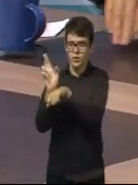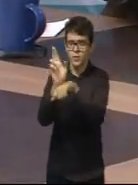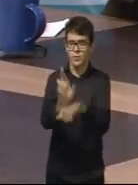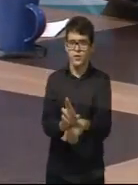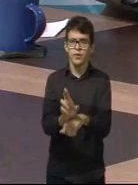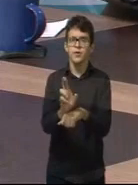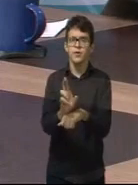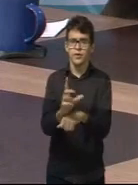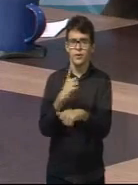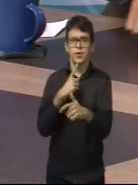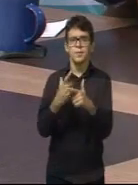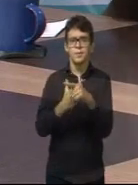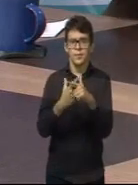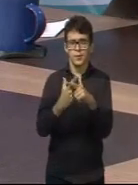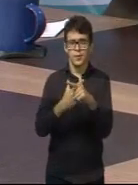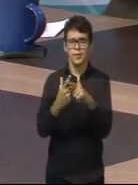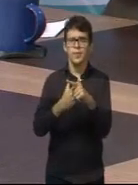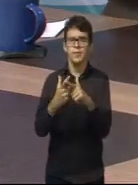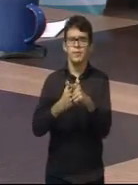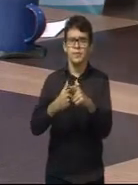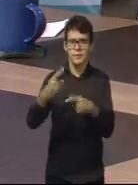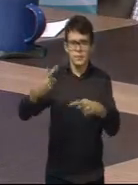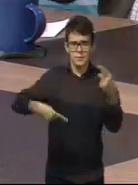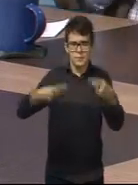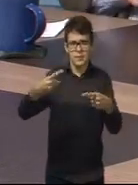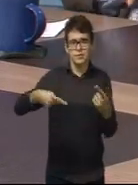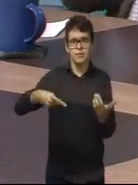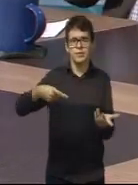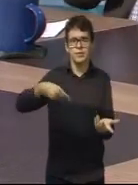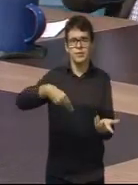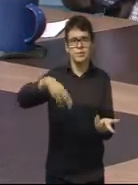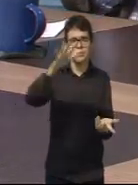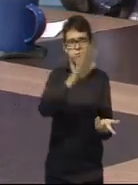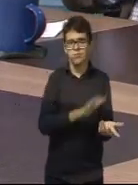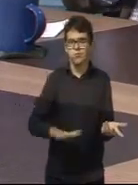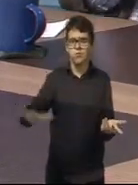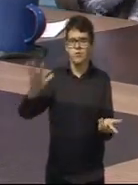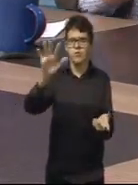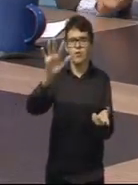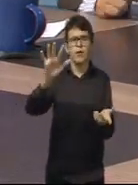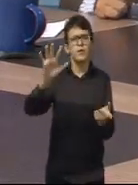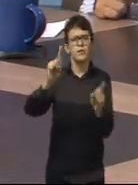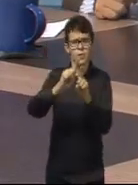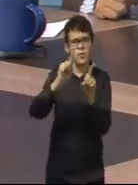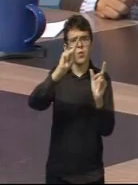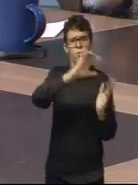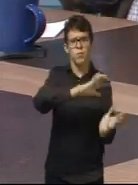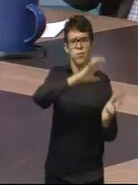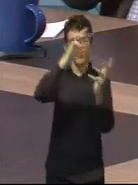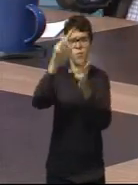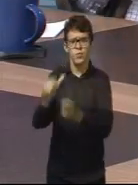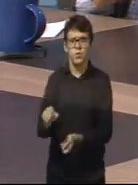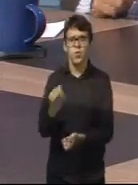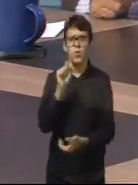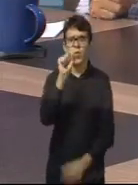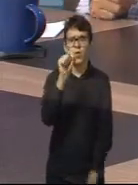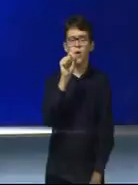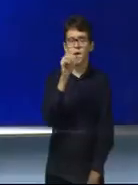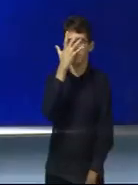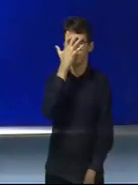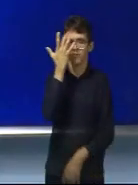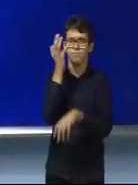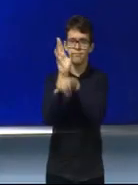da política nacional, não nacional, né? É no mundo todo essa questão da representatividade está se